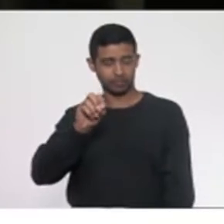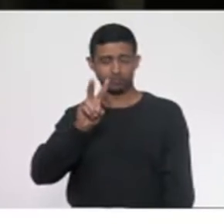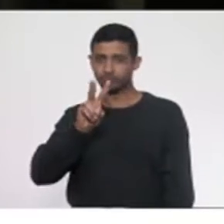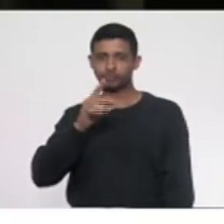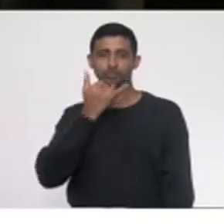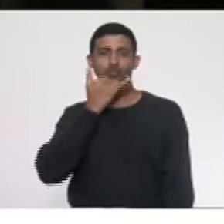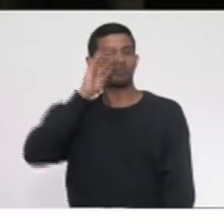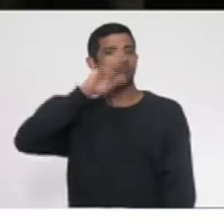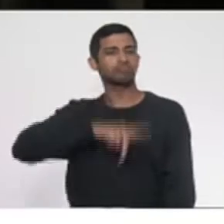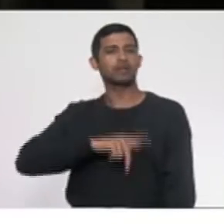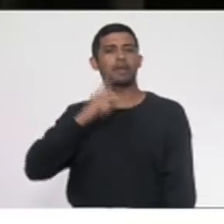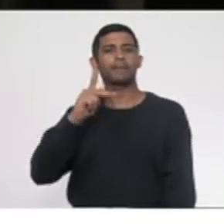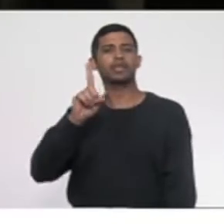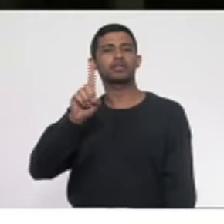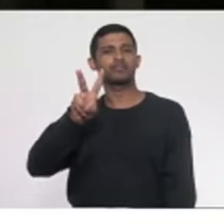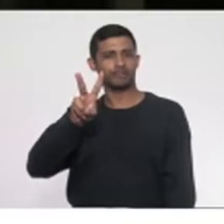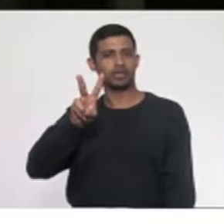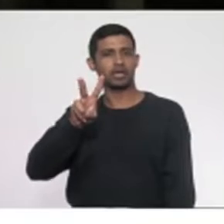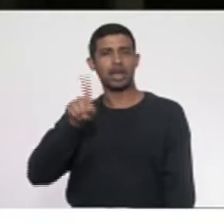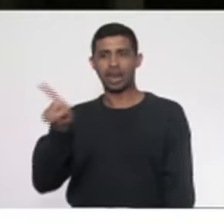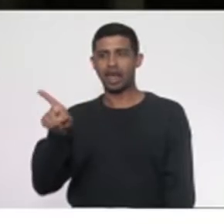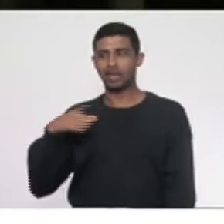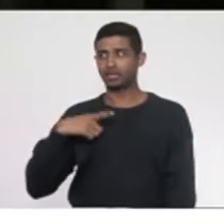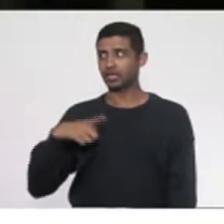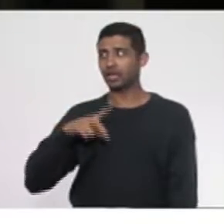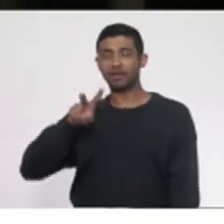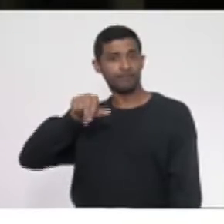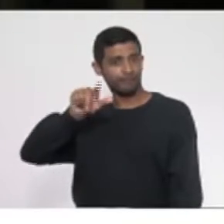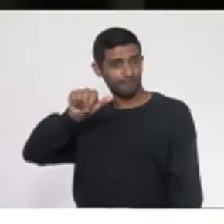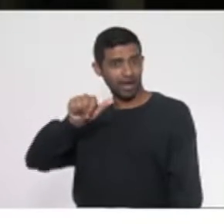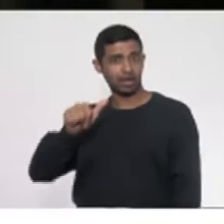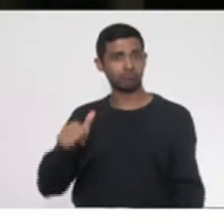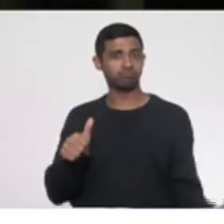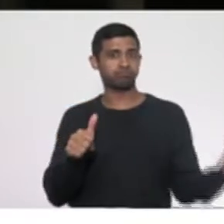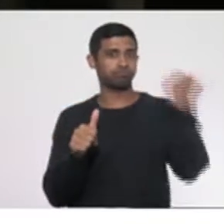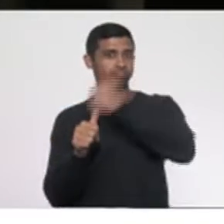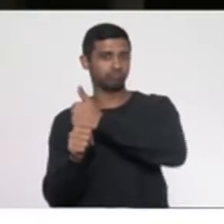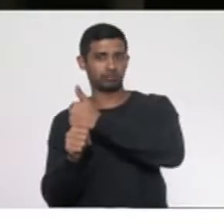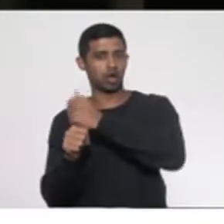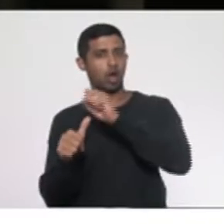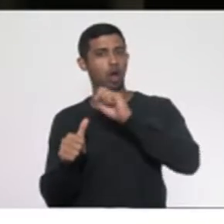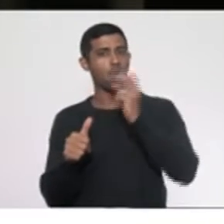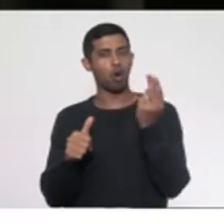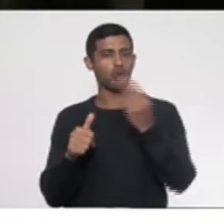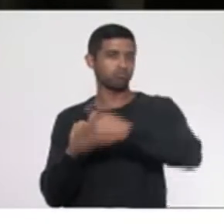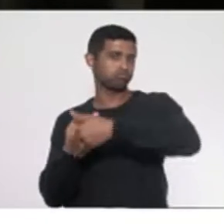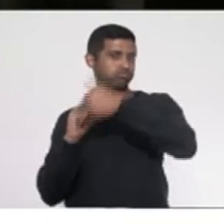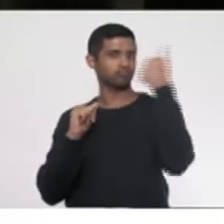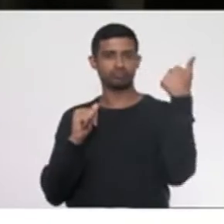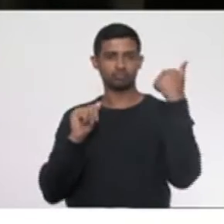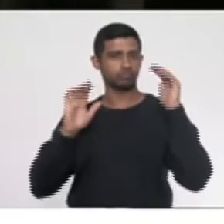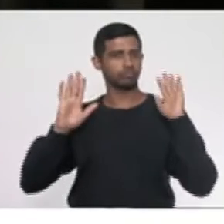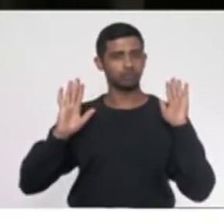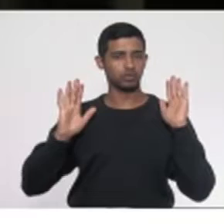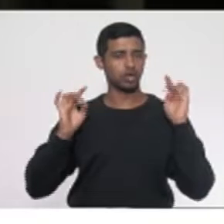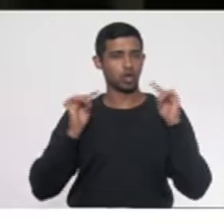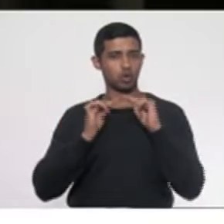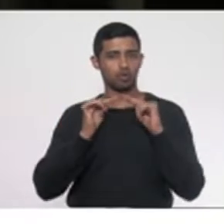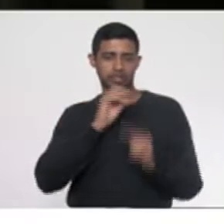cargo será suprimida das vagas dos planos de cargo e salário